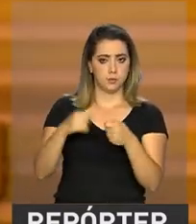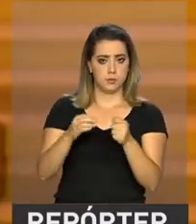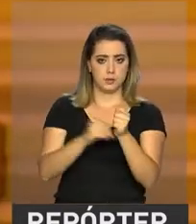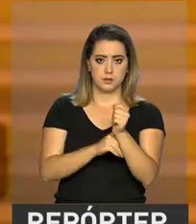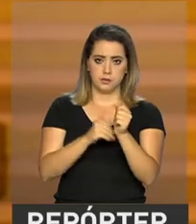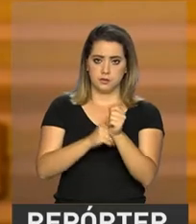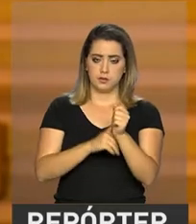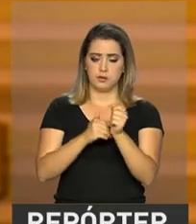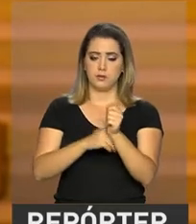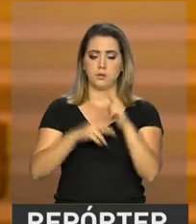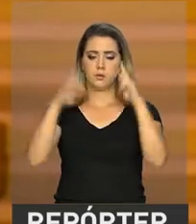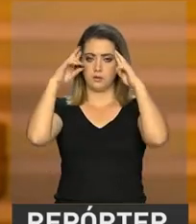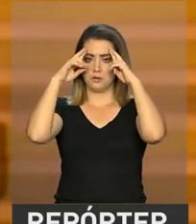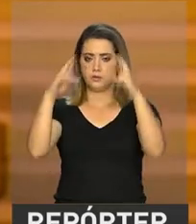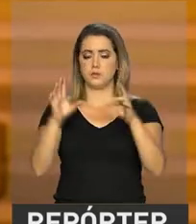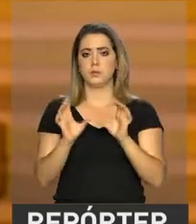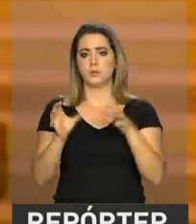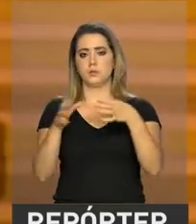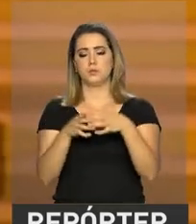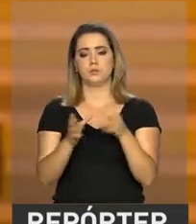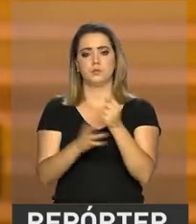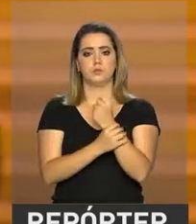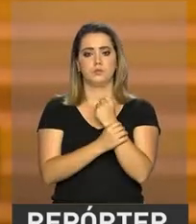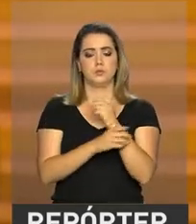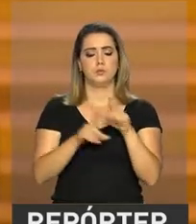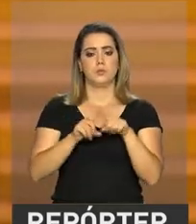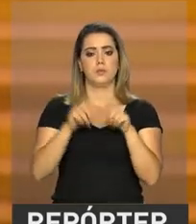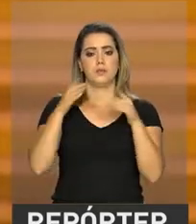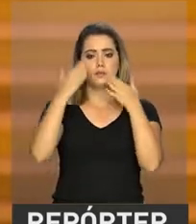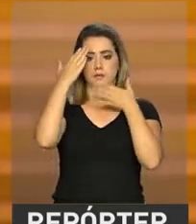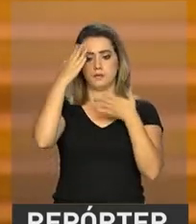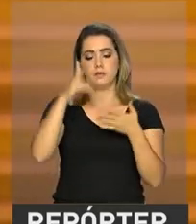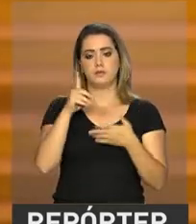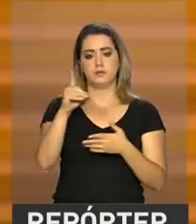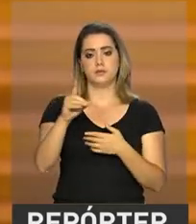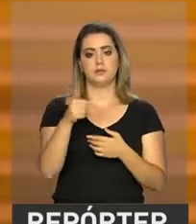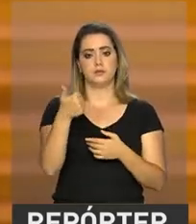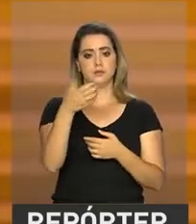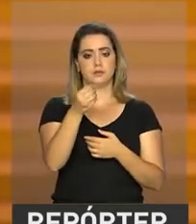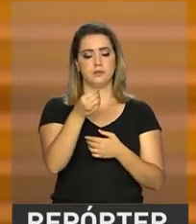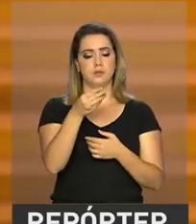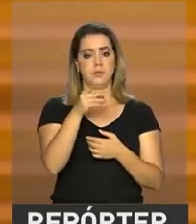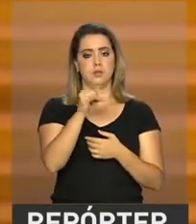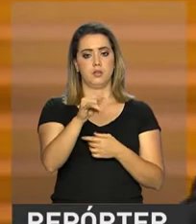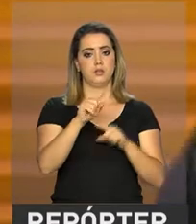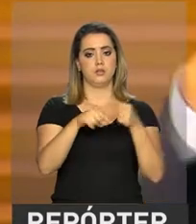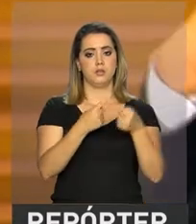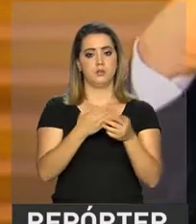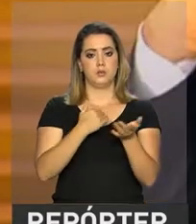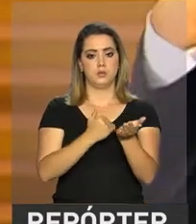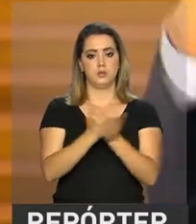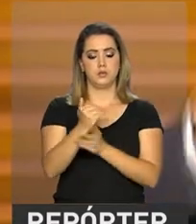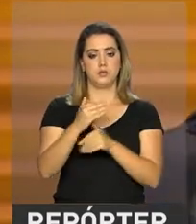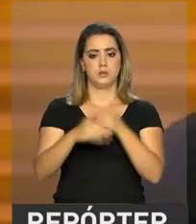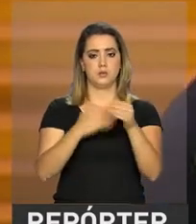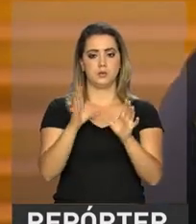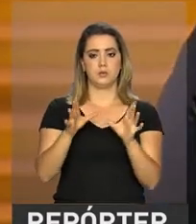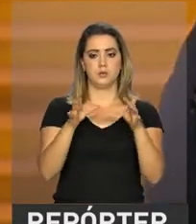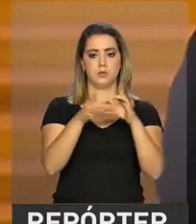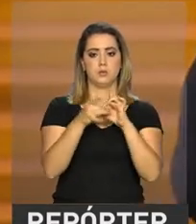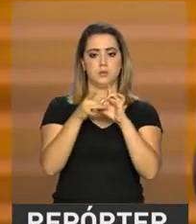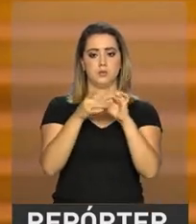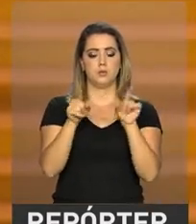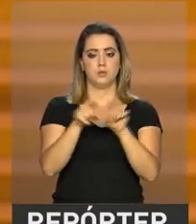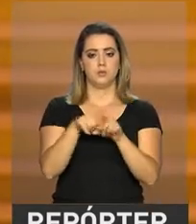os órgãos de segurança do governo federal, e graças a Deus, 10 dias depois, começaram em conjunto com o governo do Estado uma ação que a